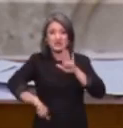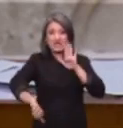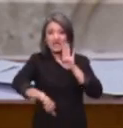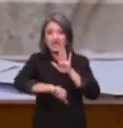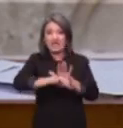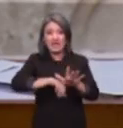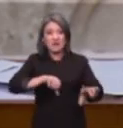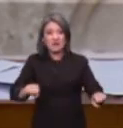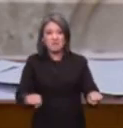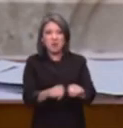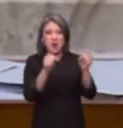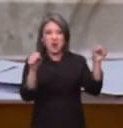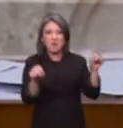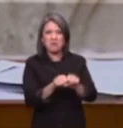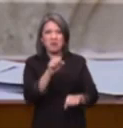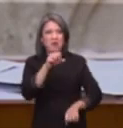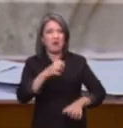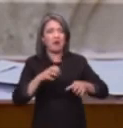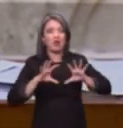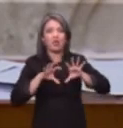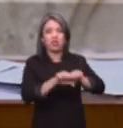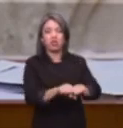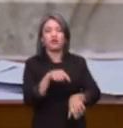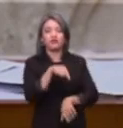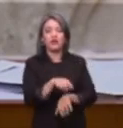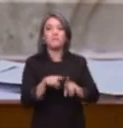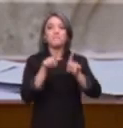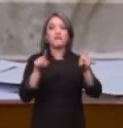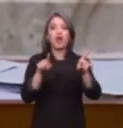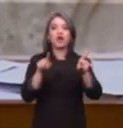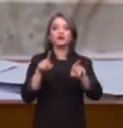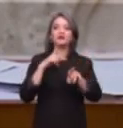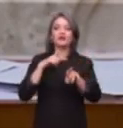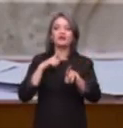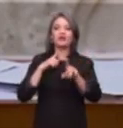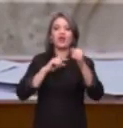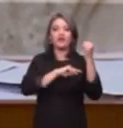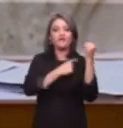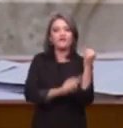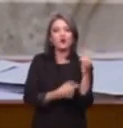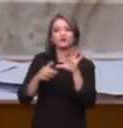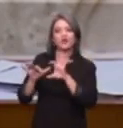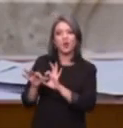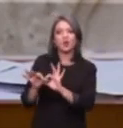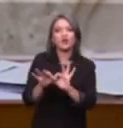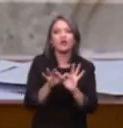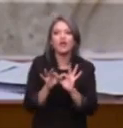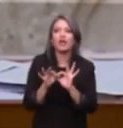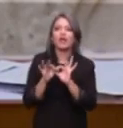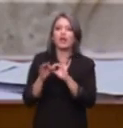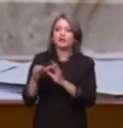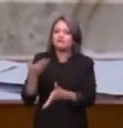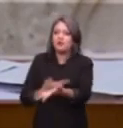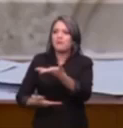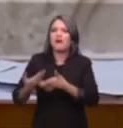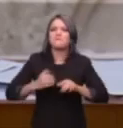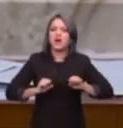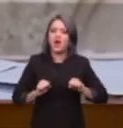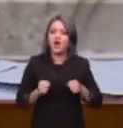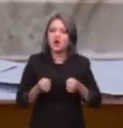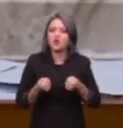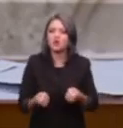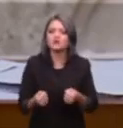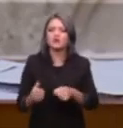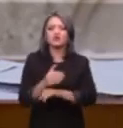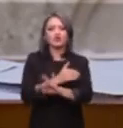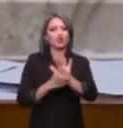criminoso, repito, a união de forças, o espírito de colegialidade, a incansável dedicação de